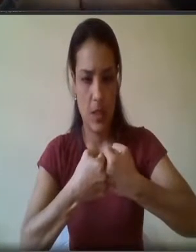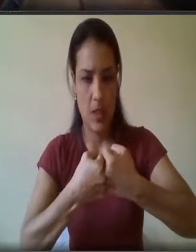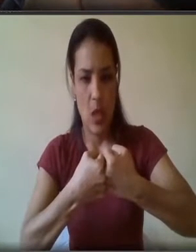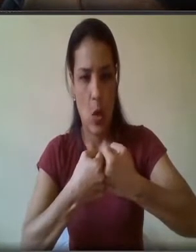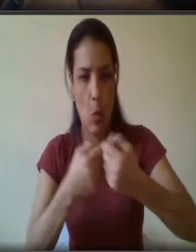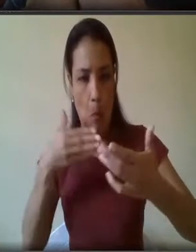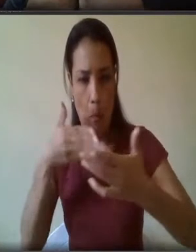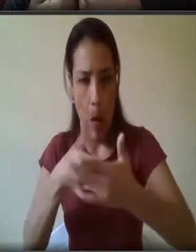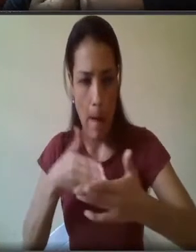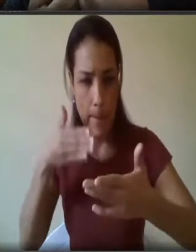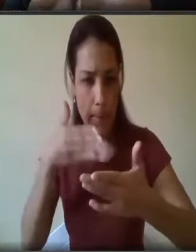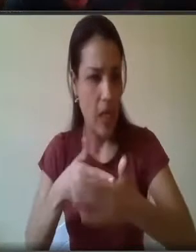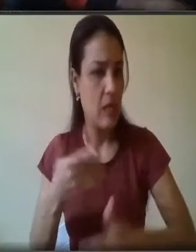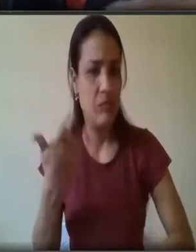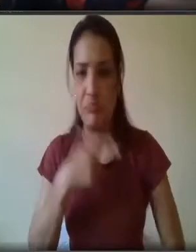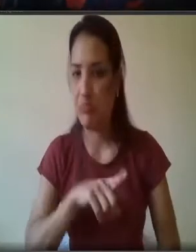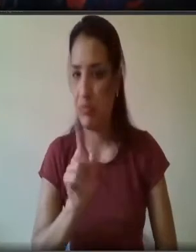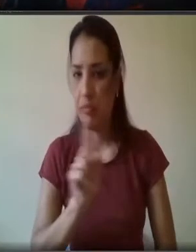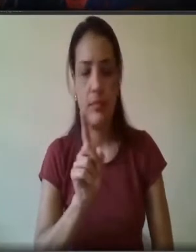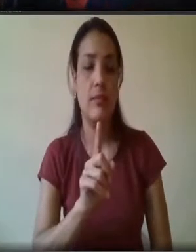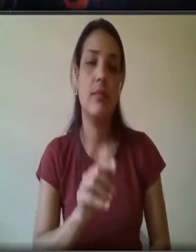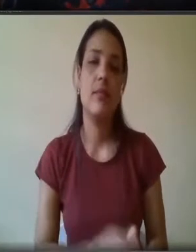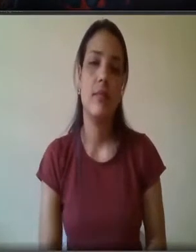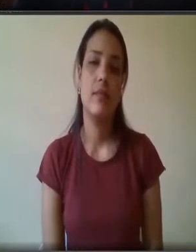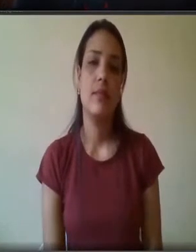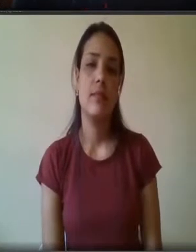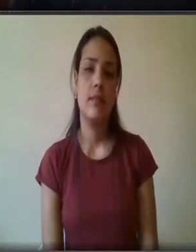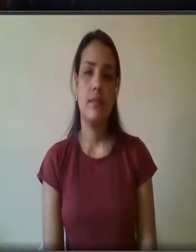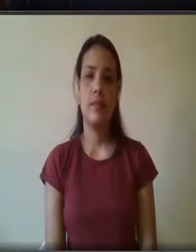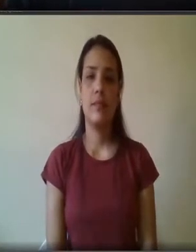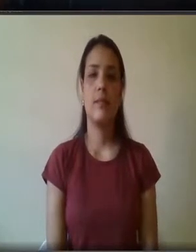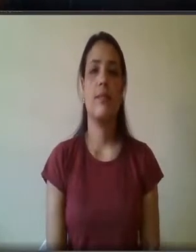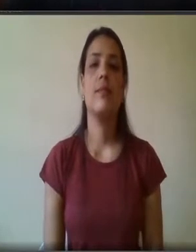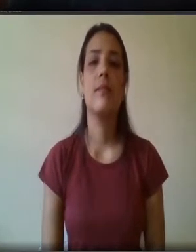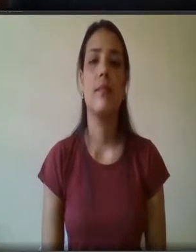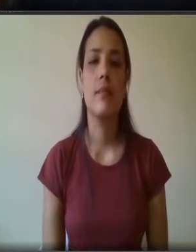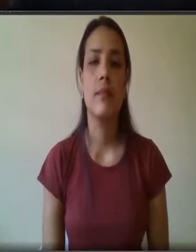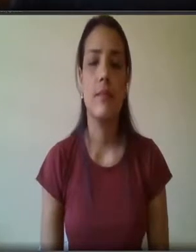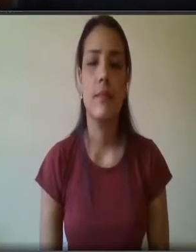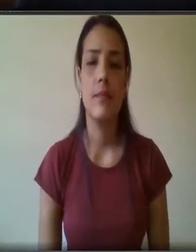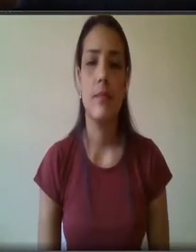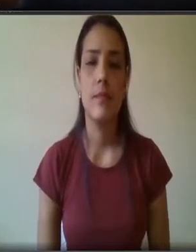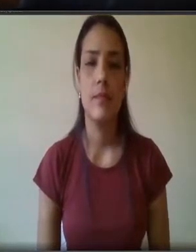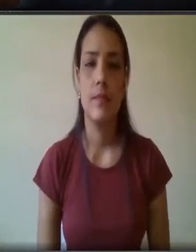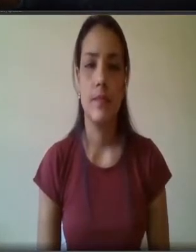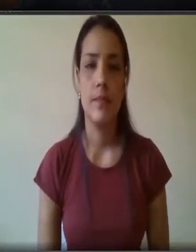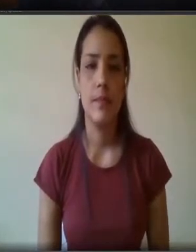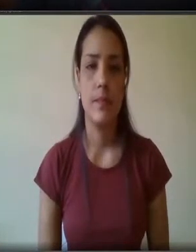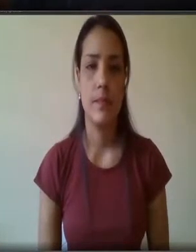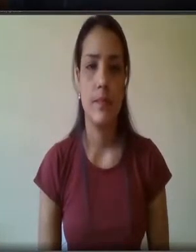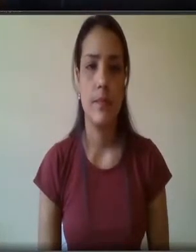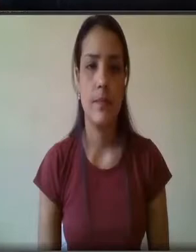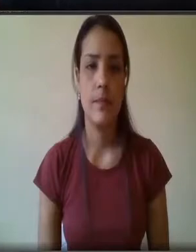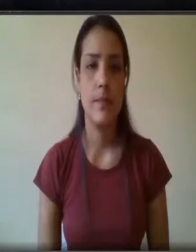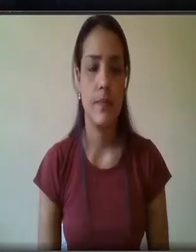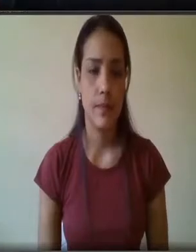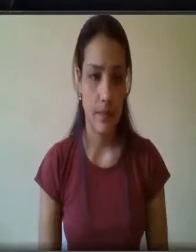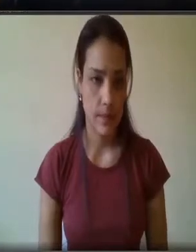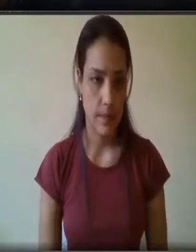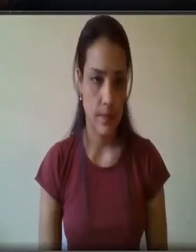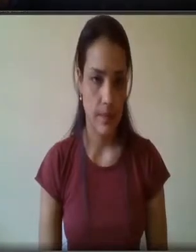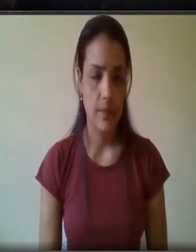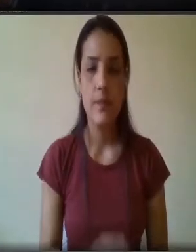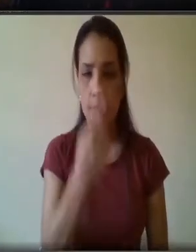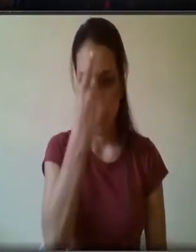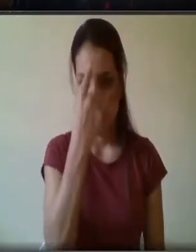você tem encontro de placa tectônica, é muito comum você também ter vulcões. E aí, aqui, essa